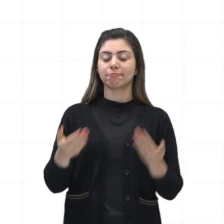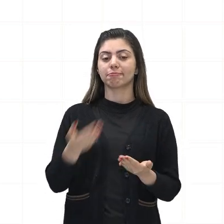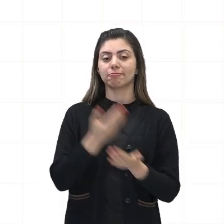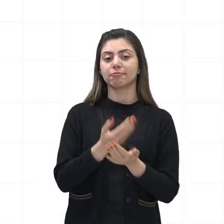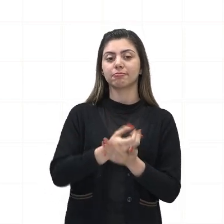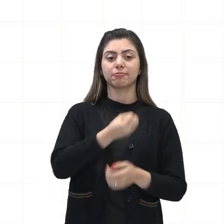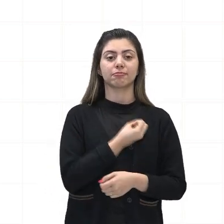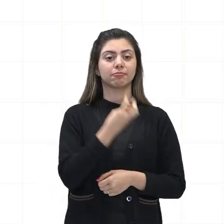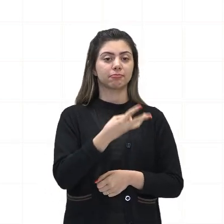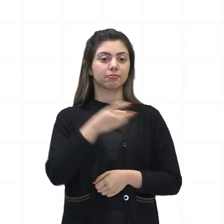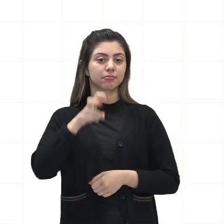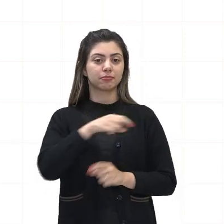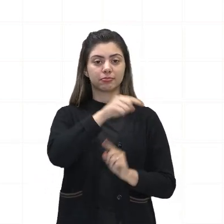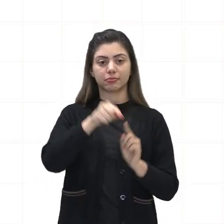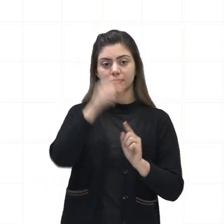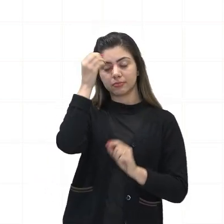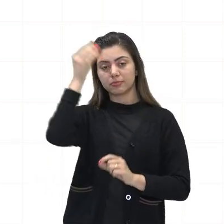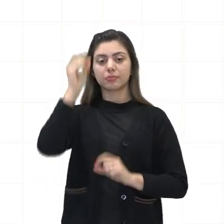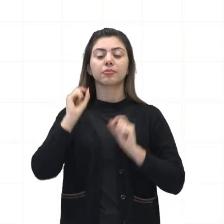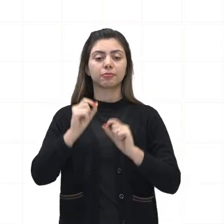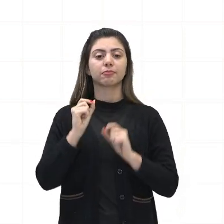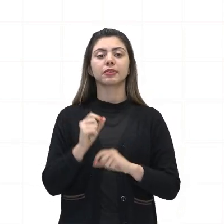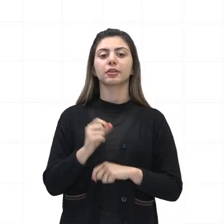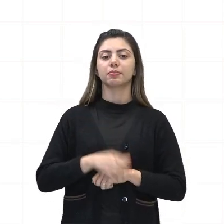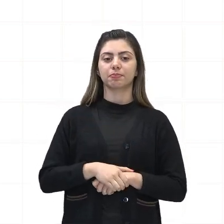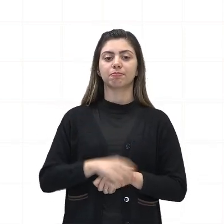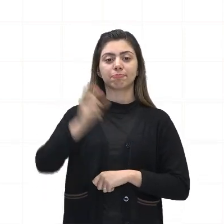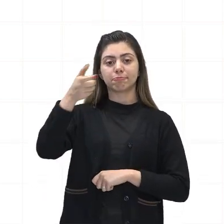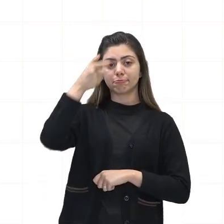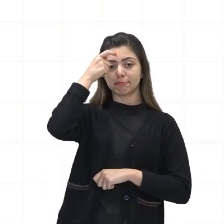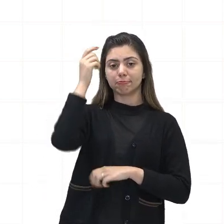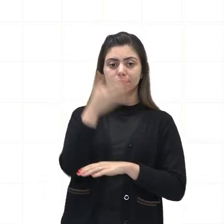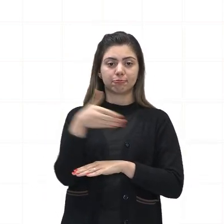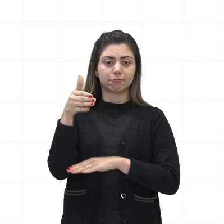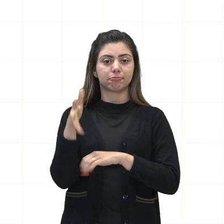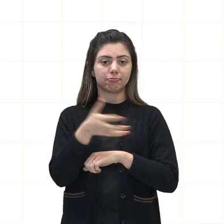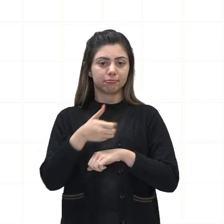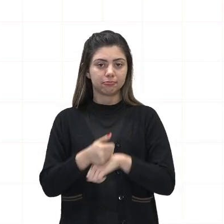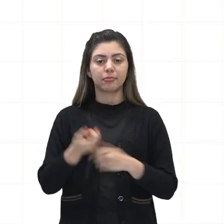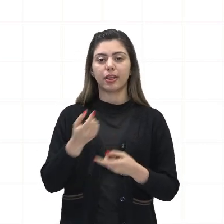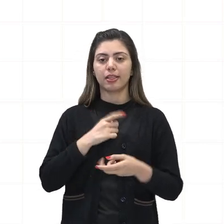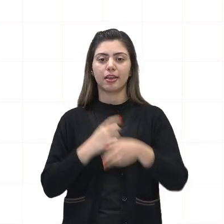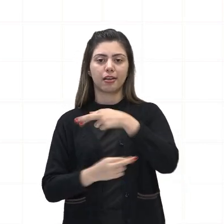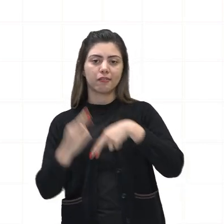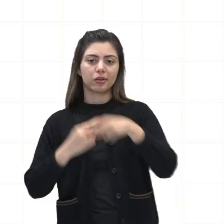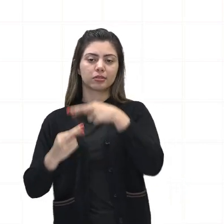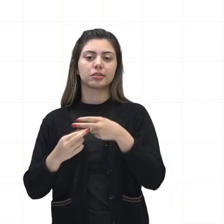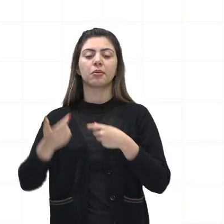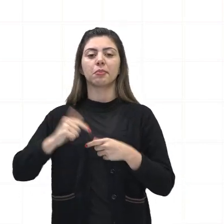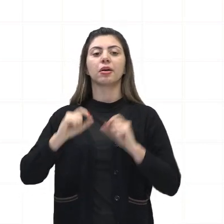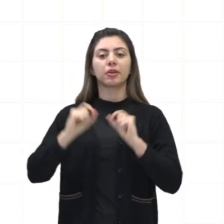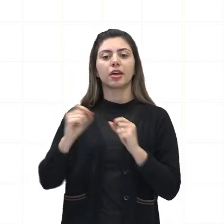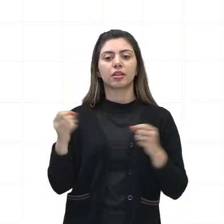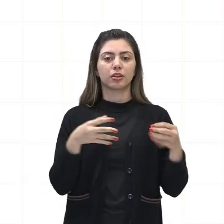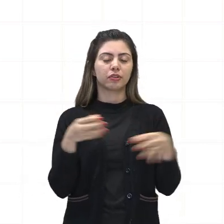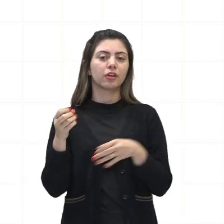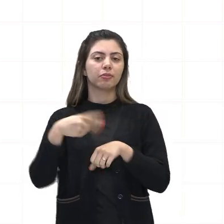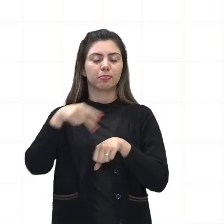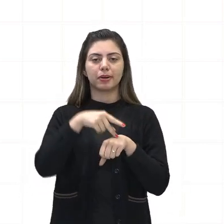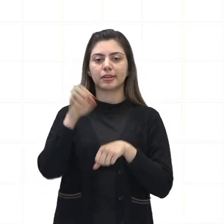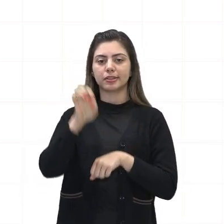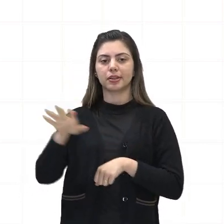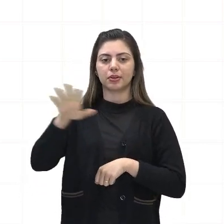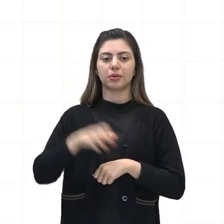aula de número 35, o objeto de conhecimento é o seguinte: nacionalismo, revoluções e as novas nações